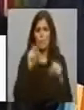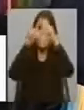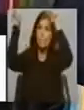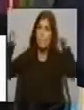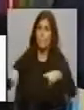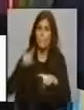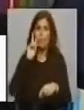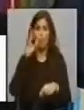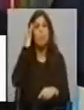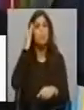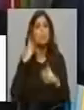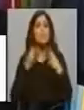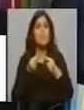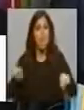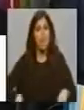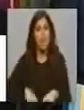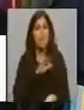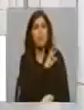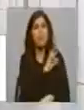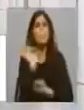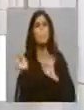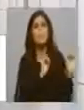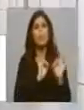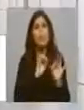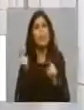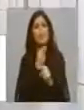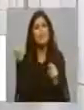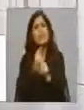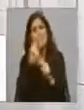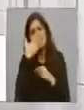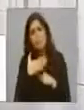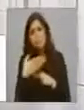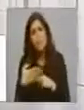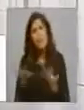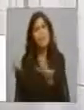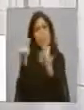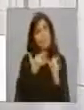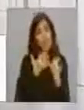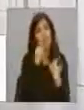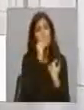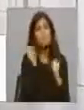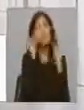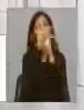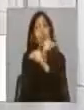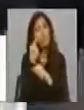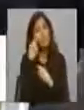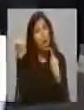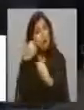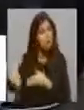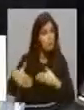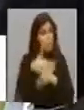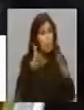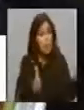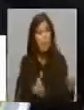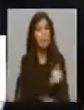salas? A Faculdade preparou uma semana de atividades de acolhimento para estes alunos. Mostram-lhes as instalações e até